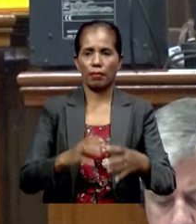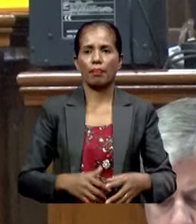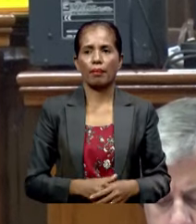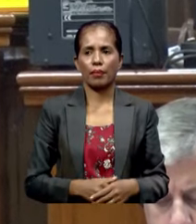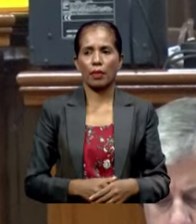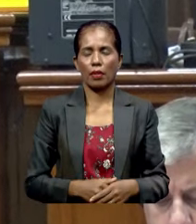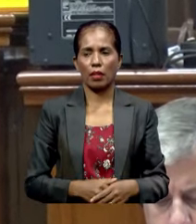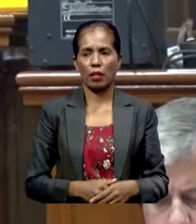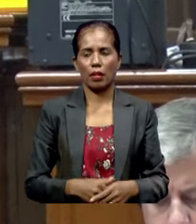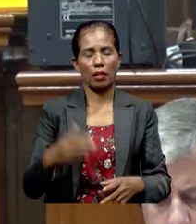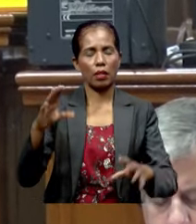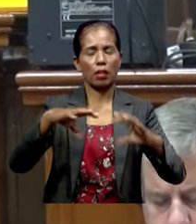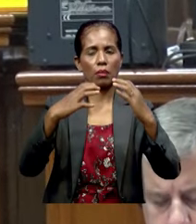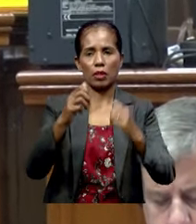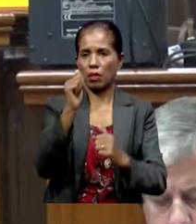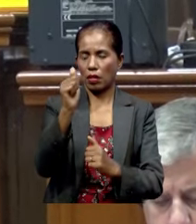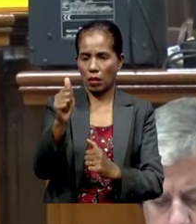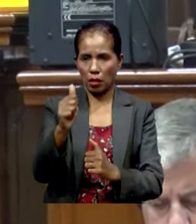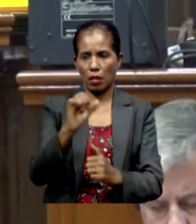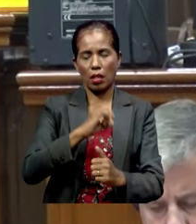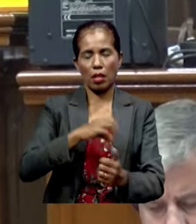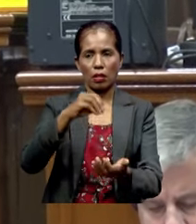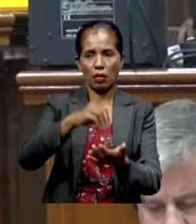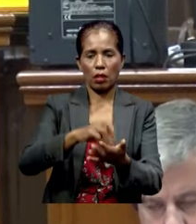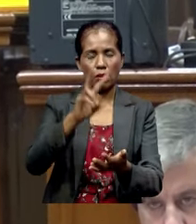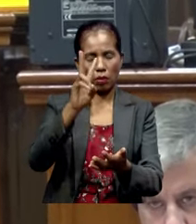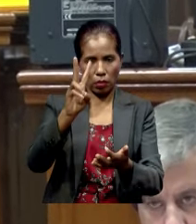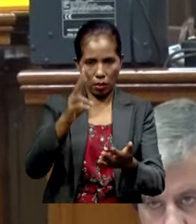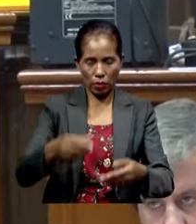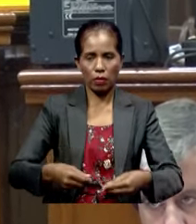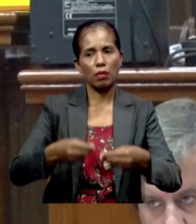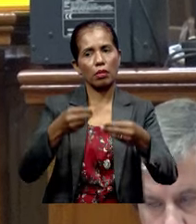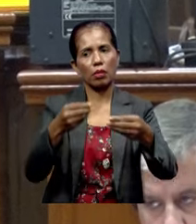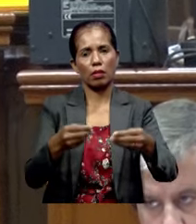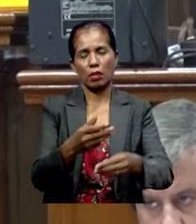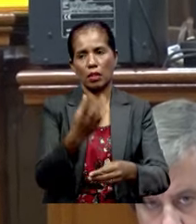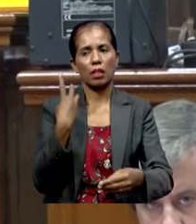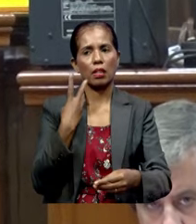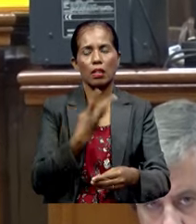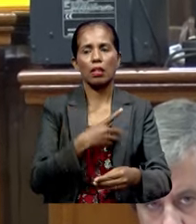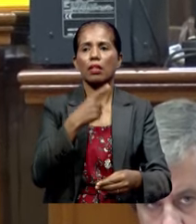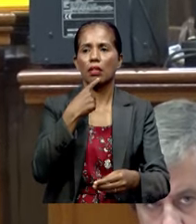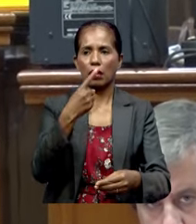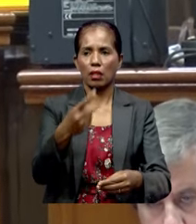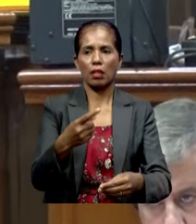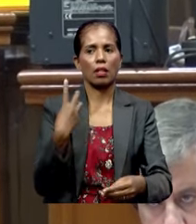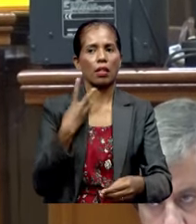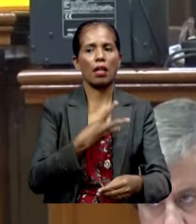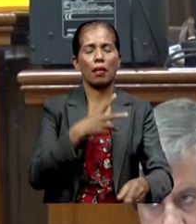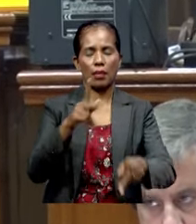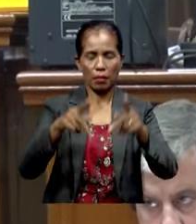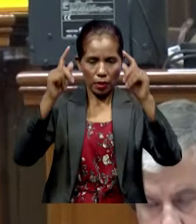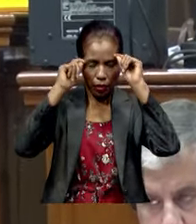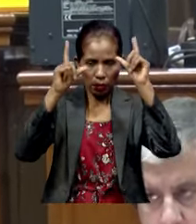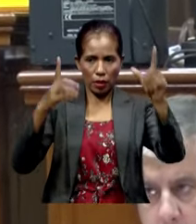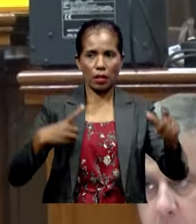Nebe petição e a comissão A, ao retorno, ao rua, ao banabá. Nebe ita dehan ami povo Timor, be